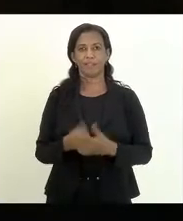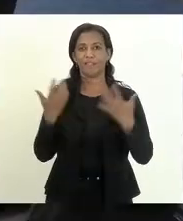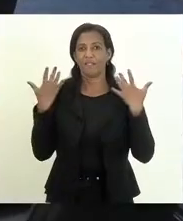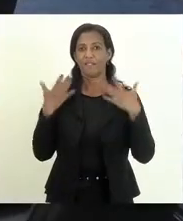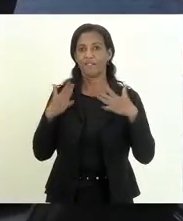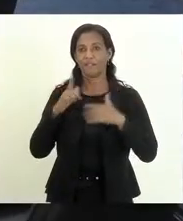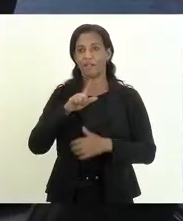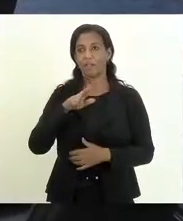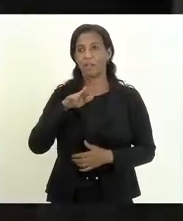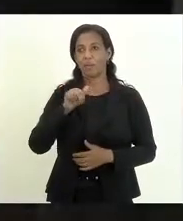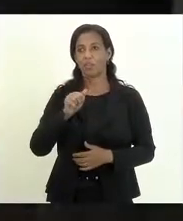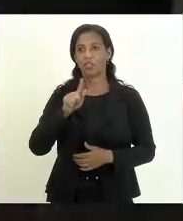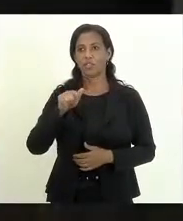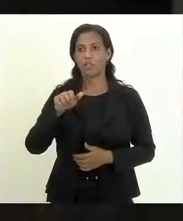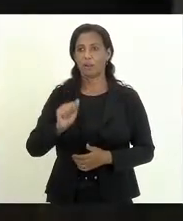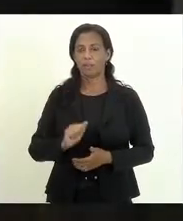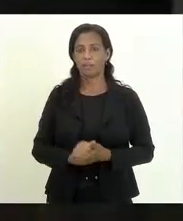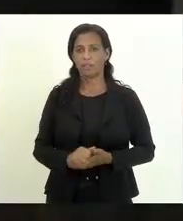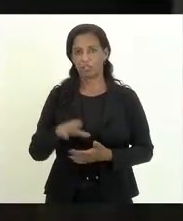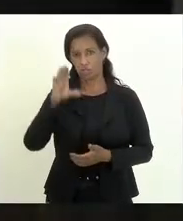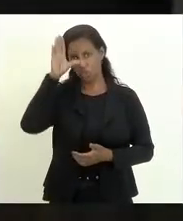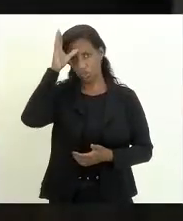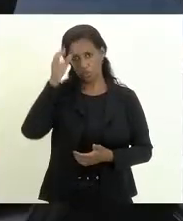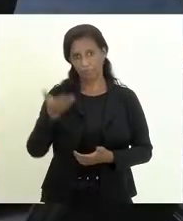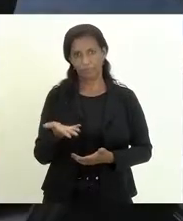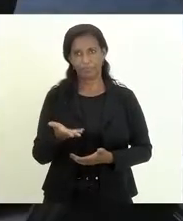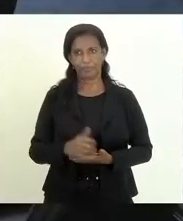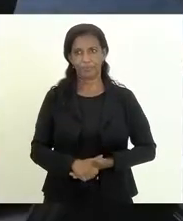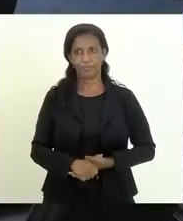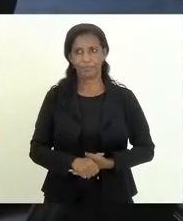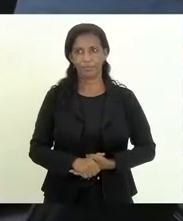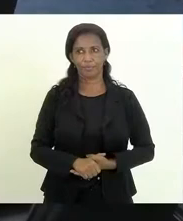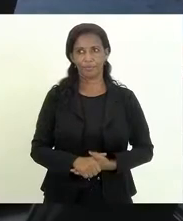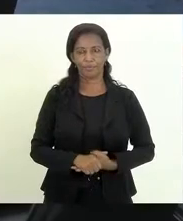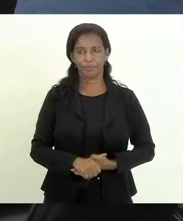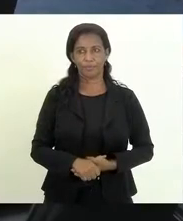Gama. Viva Luiz Gama. Tia Ju, por favor.